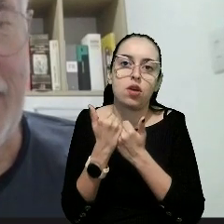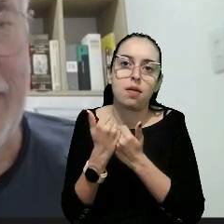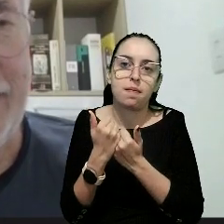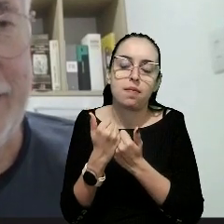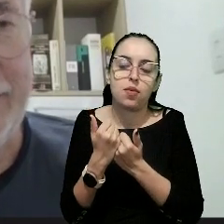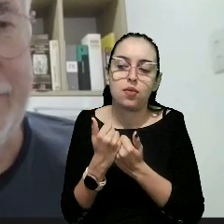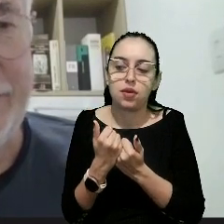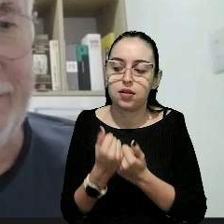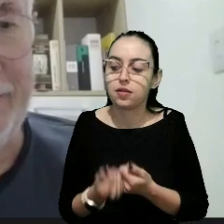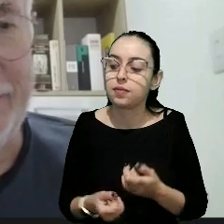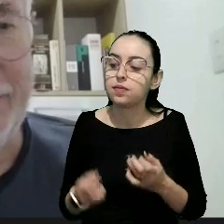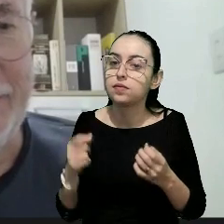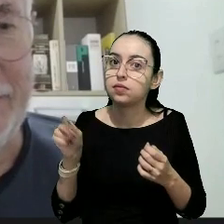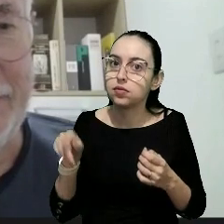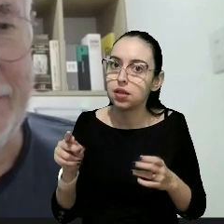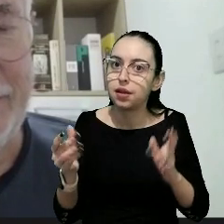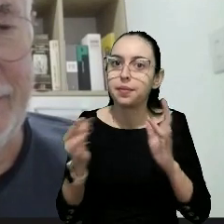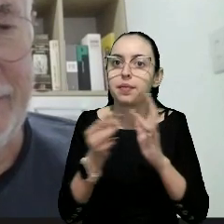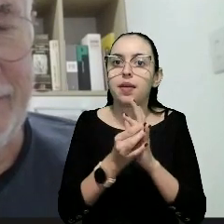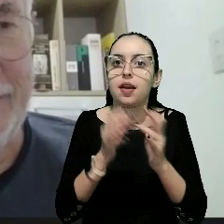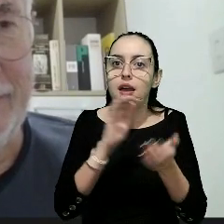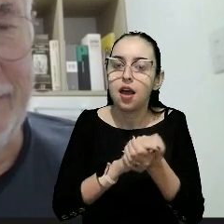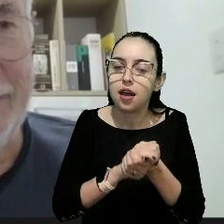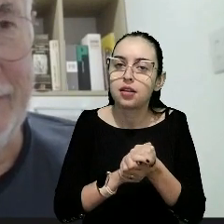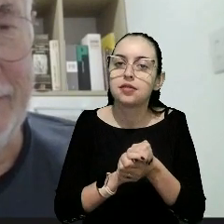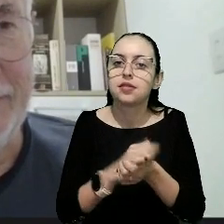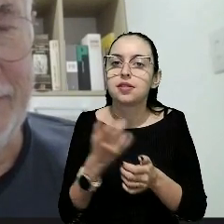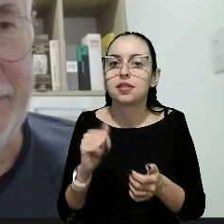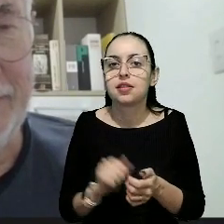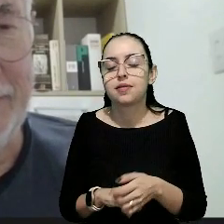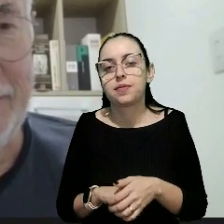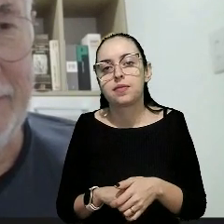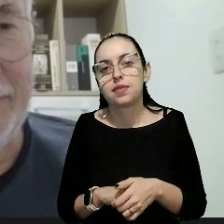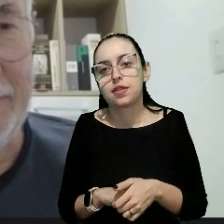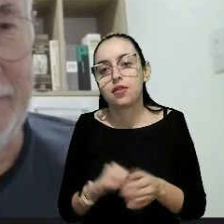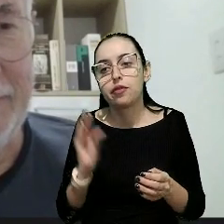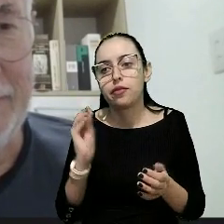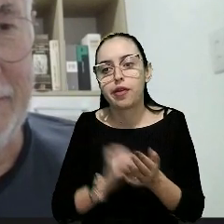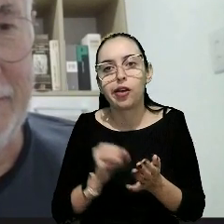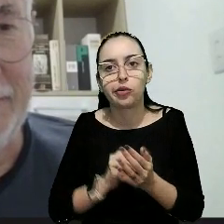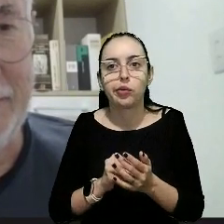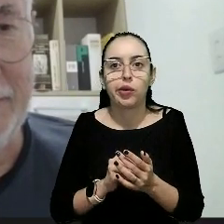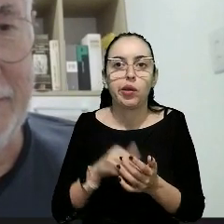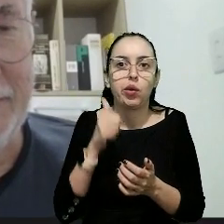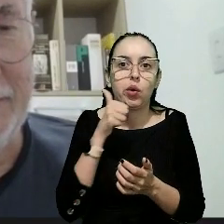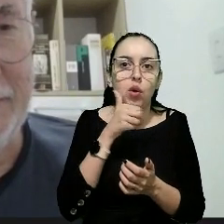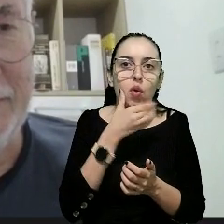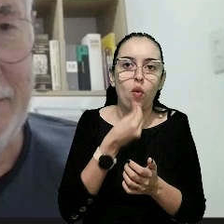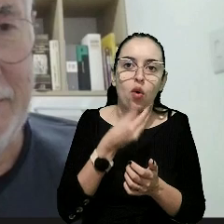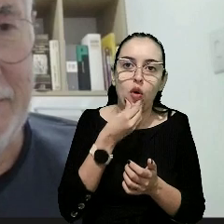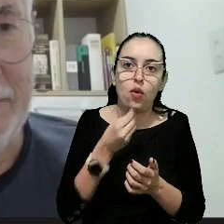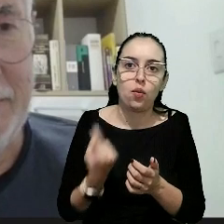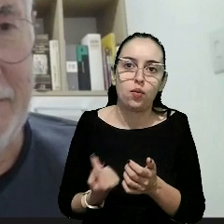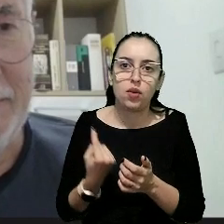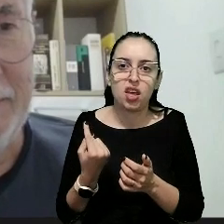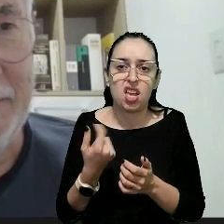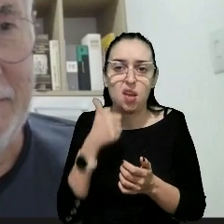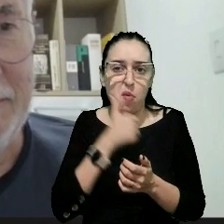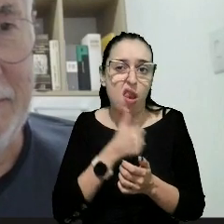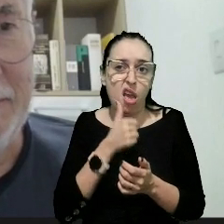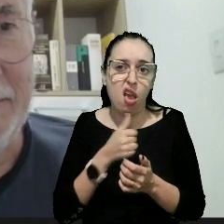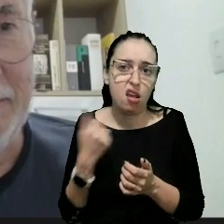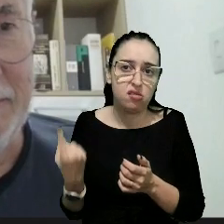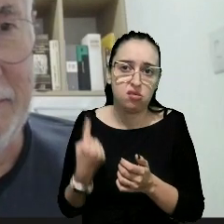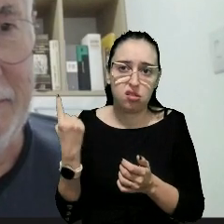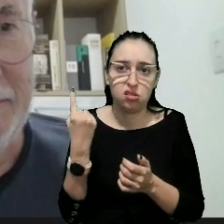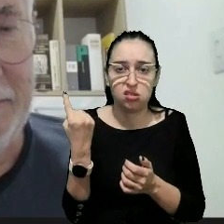uma dependência muito, por isso que se casam e se recasam. As pessoas falam: ah, falta homem no mercado, a mulher está